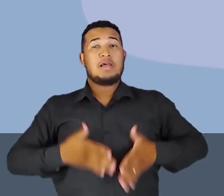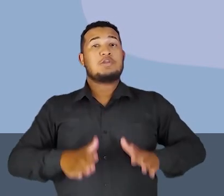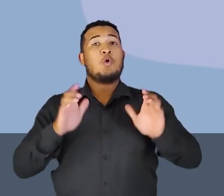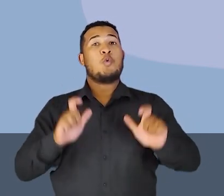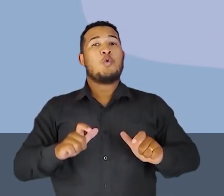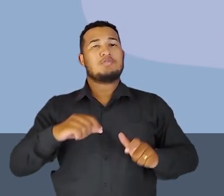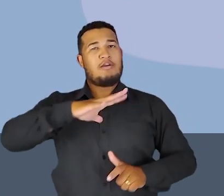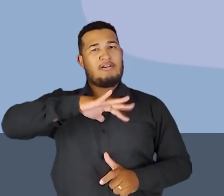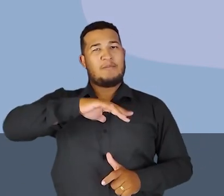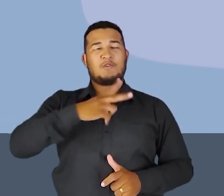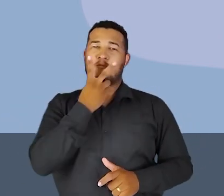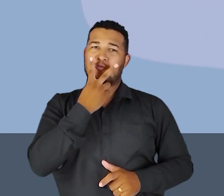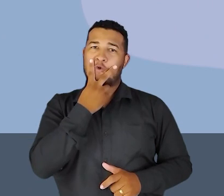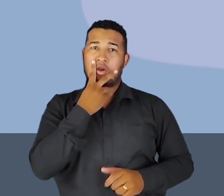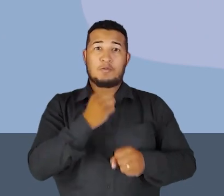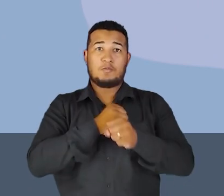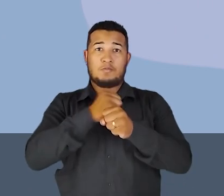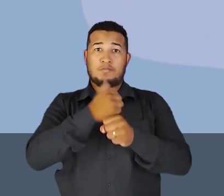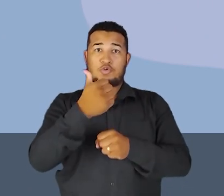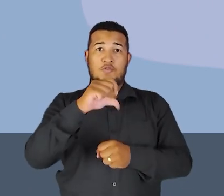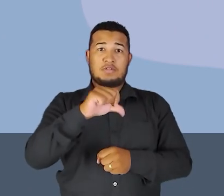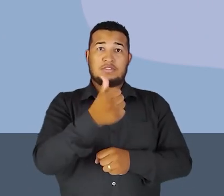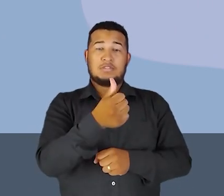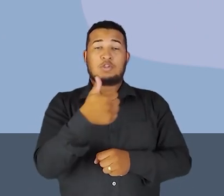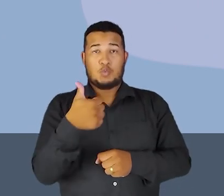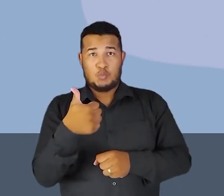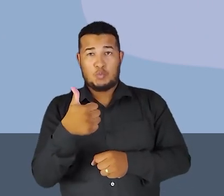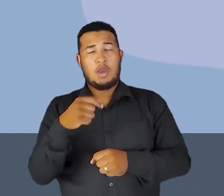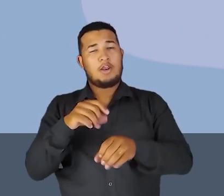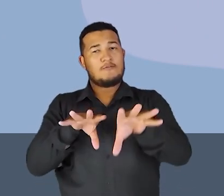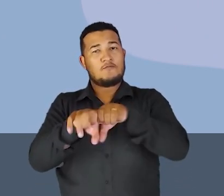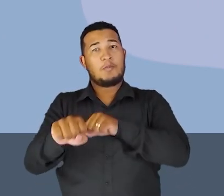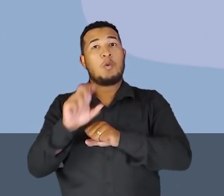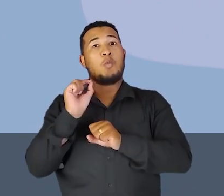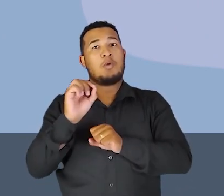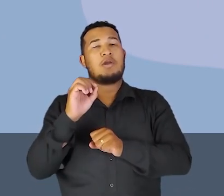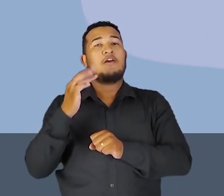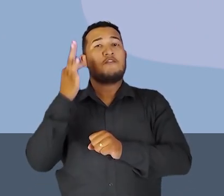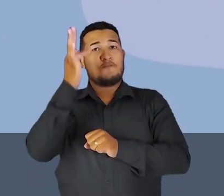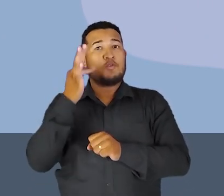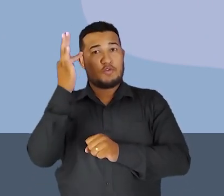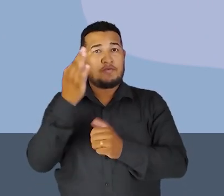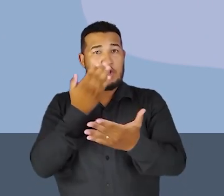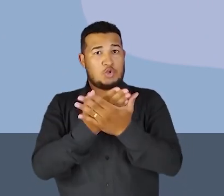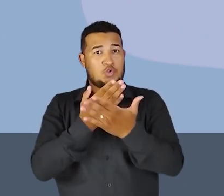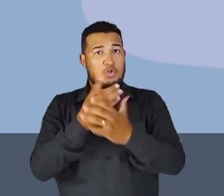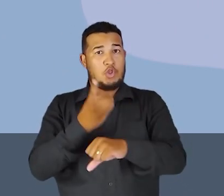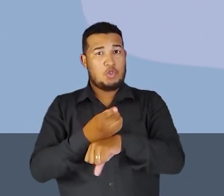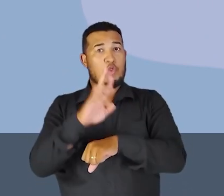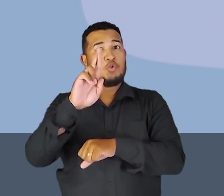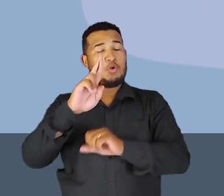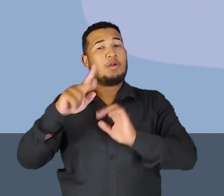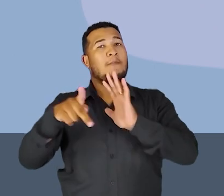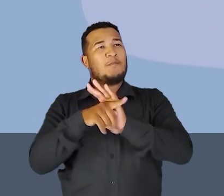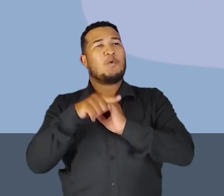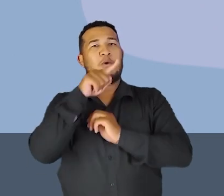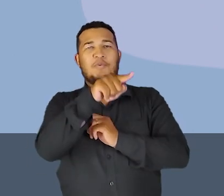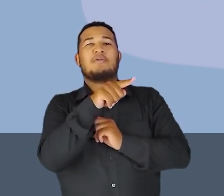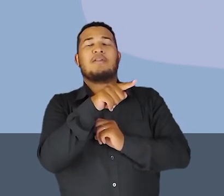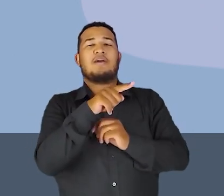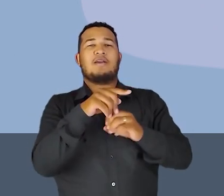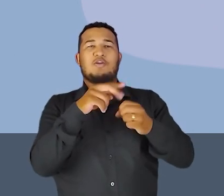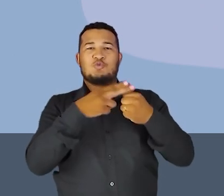de 1961. Ele é formado em filosofia, doutorando em educação pela Universidade Federal do